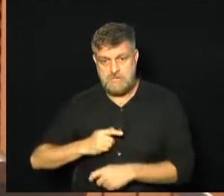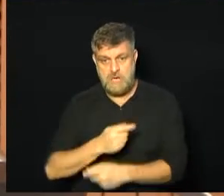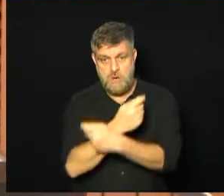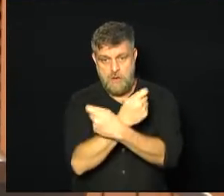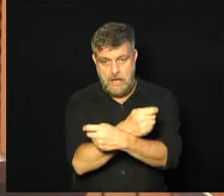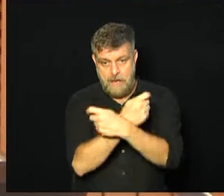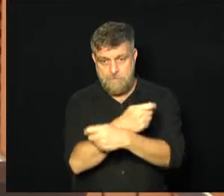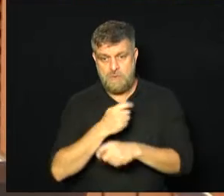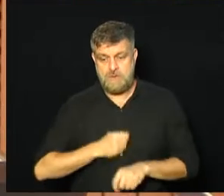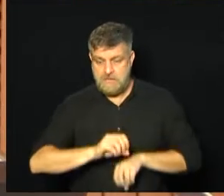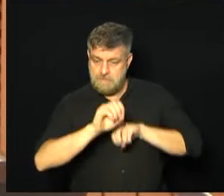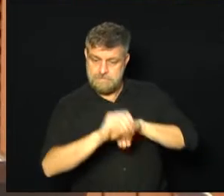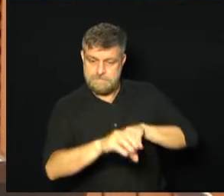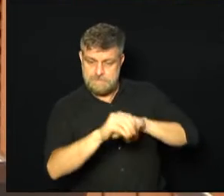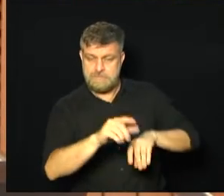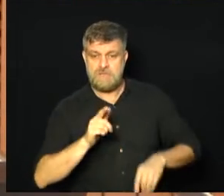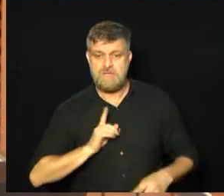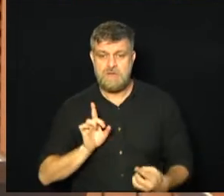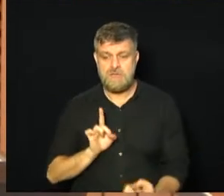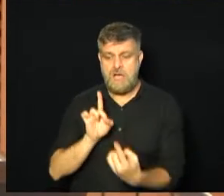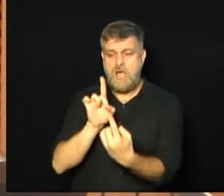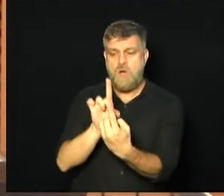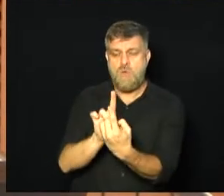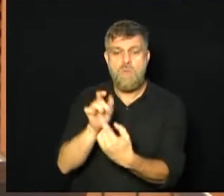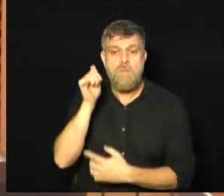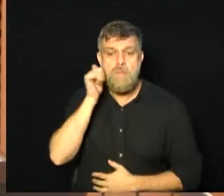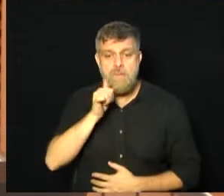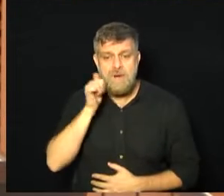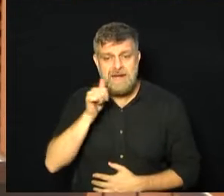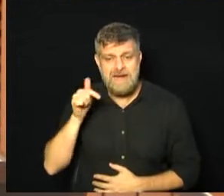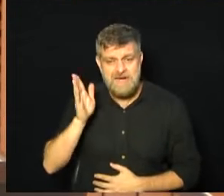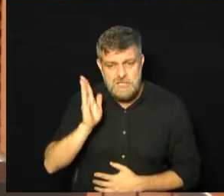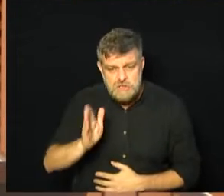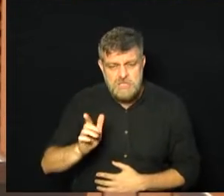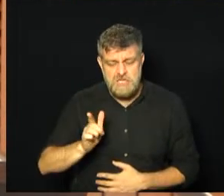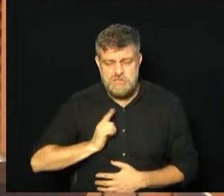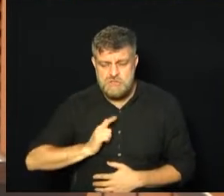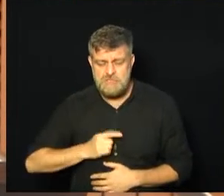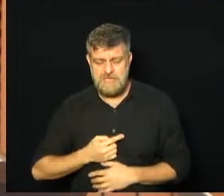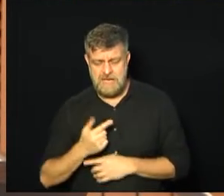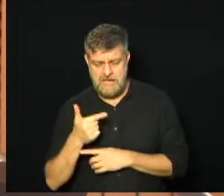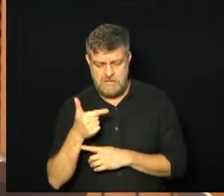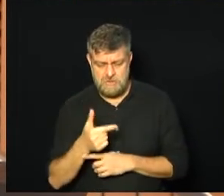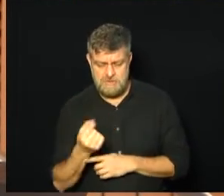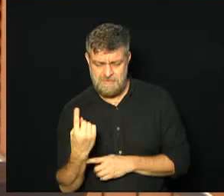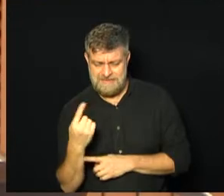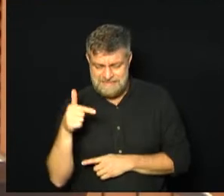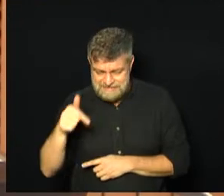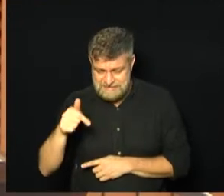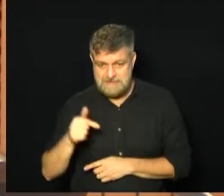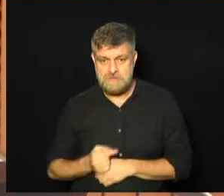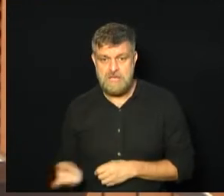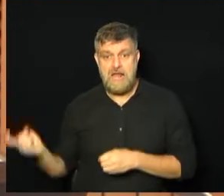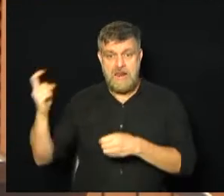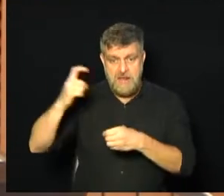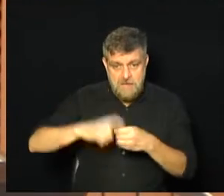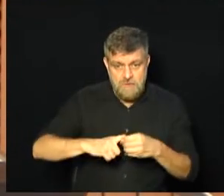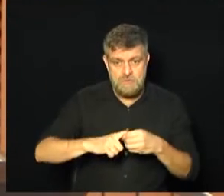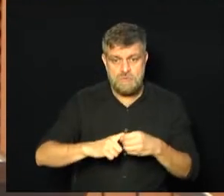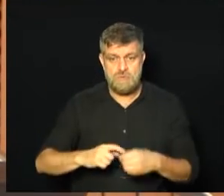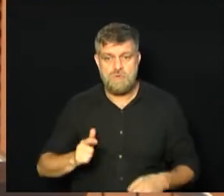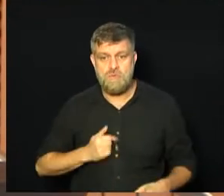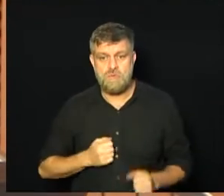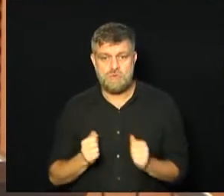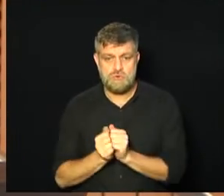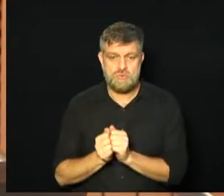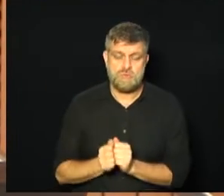segundas-feiras. Eu atendi uma senhora, que eu havia atendido ela em 2017. Ela voltou com outro professor,